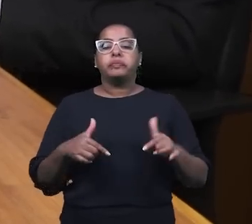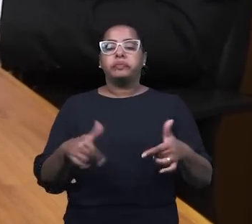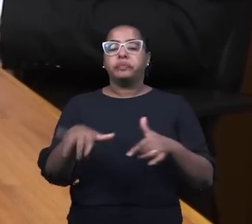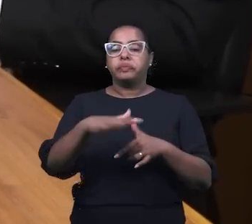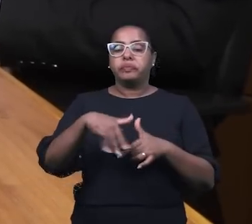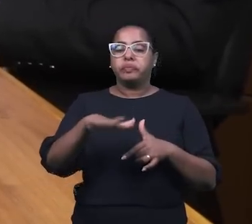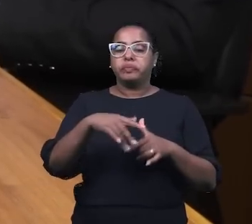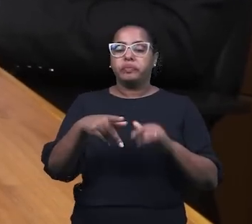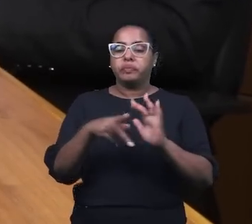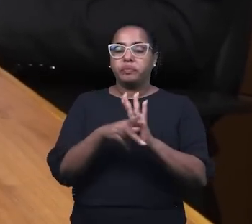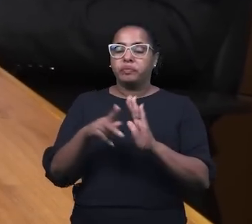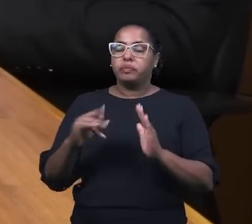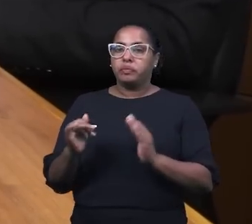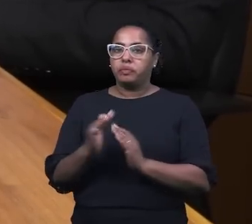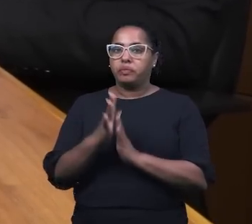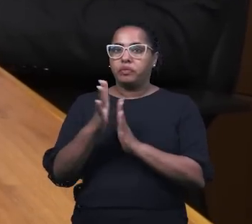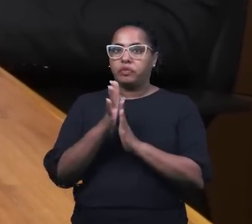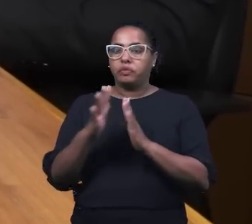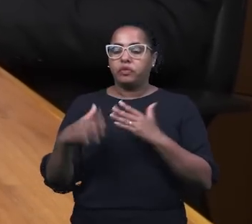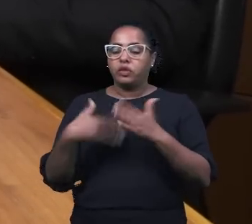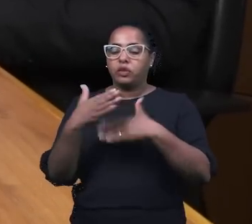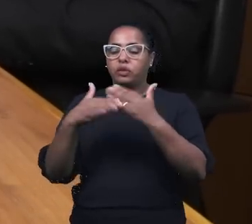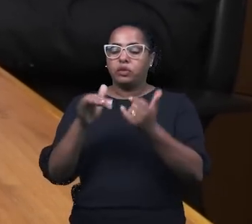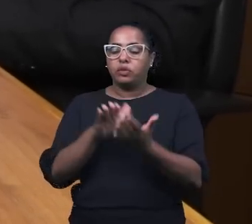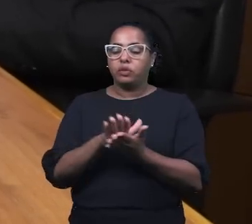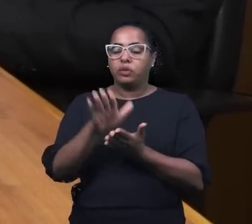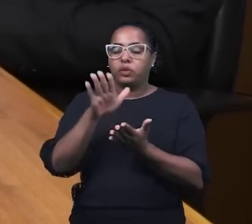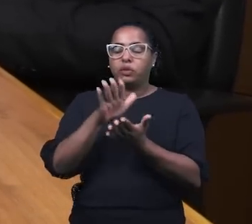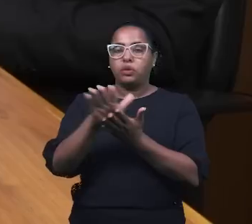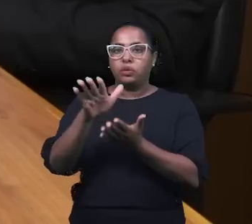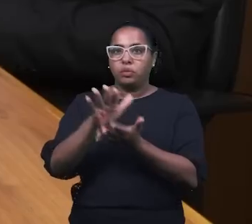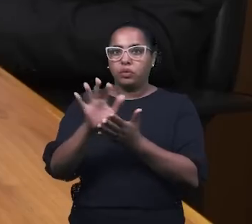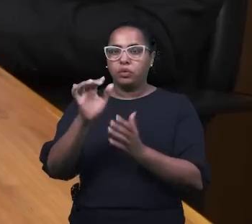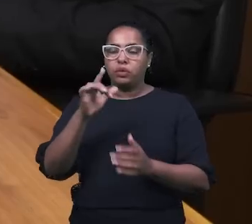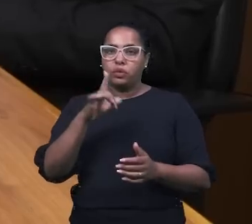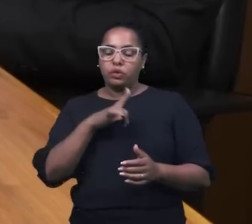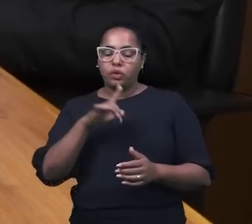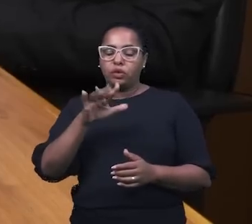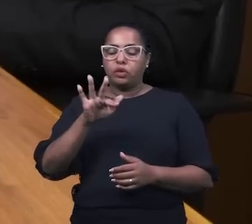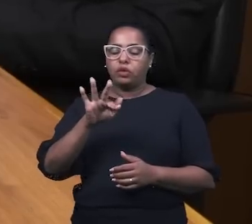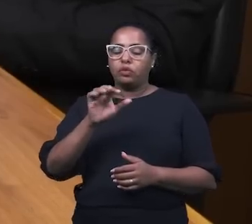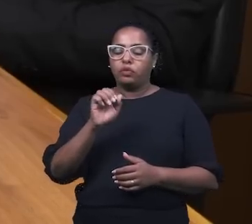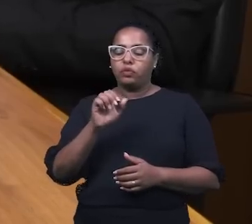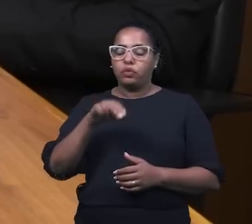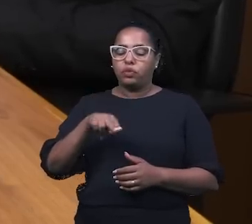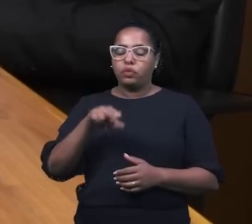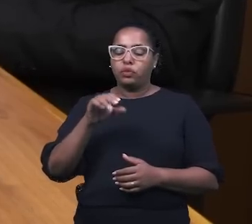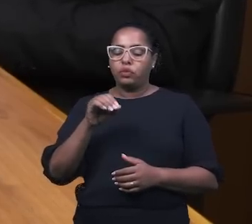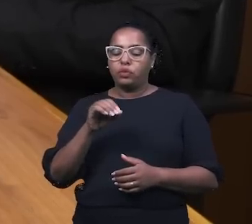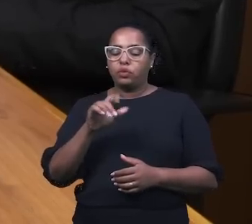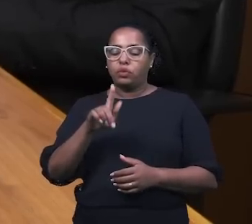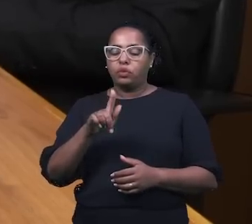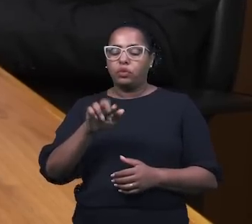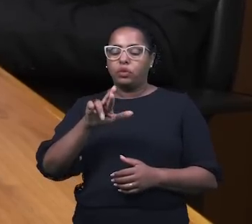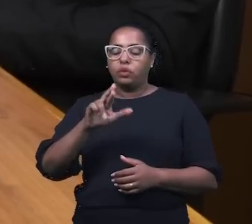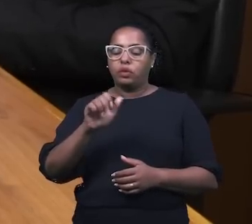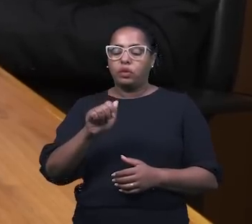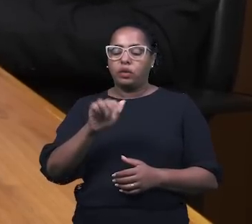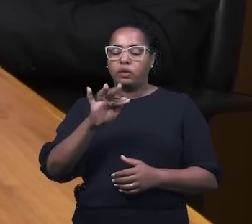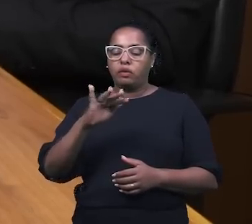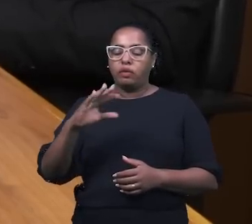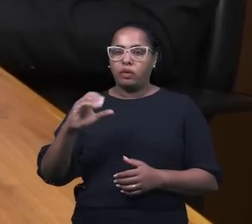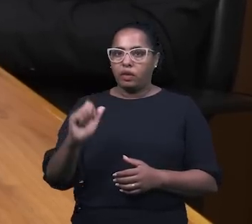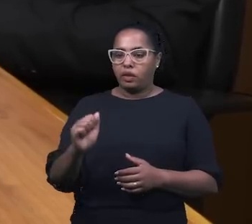Louvor é um processo de produção fonográfica. O que é isso? Né? Gravação de